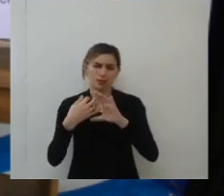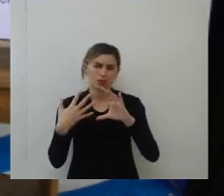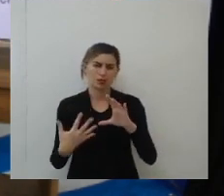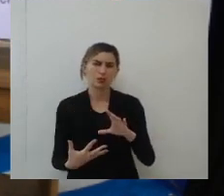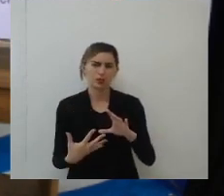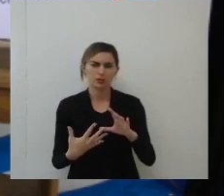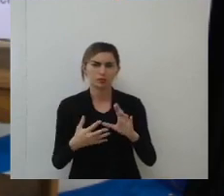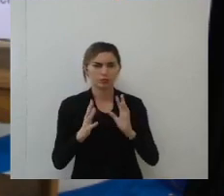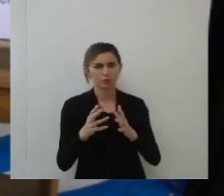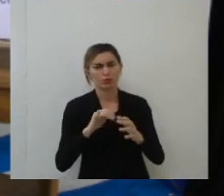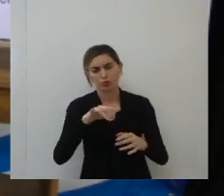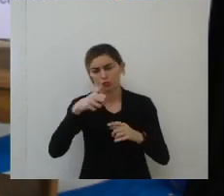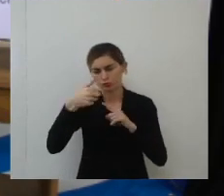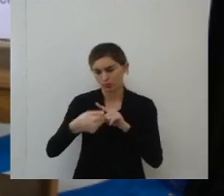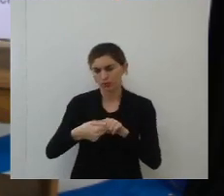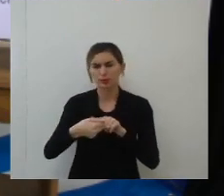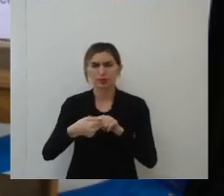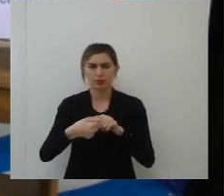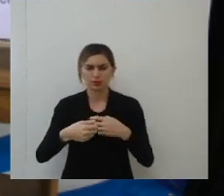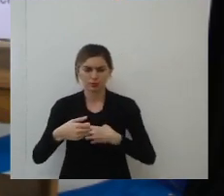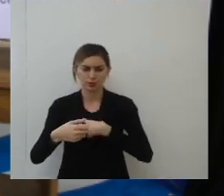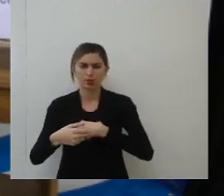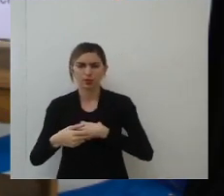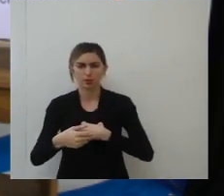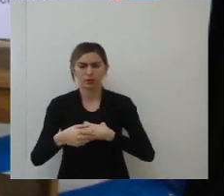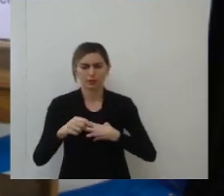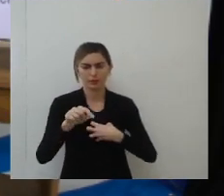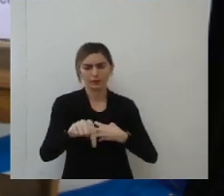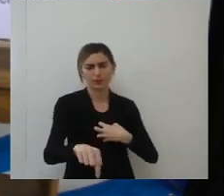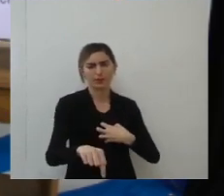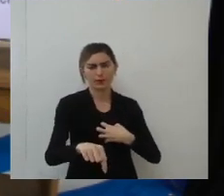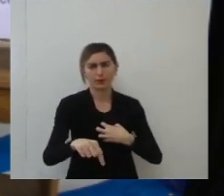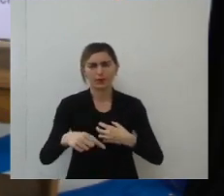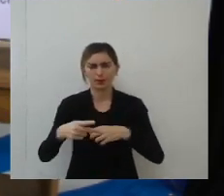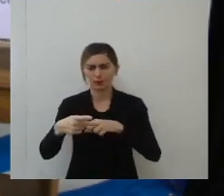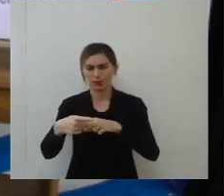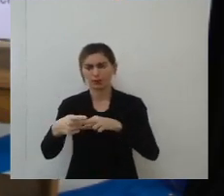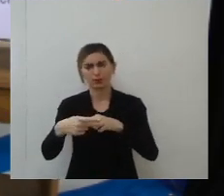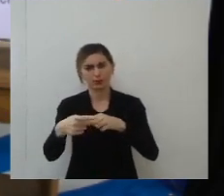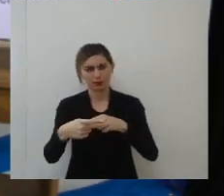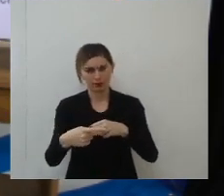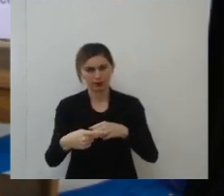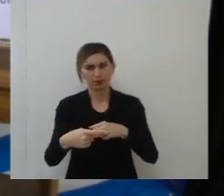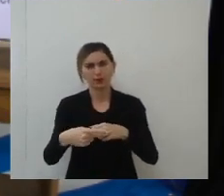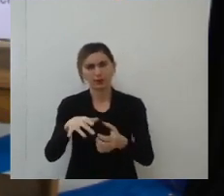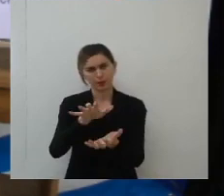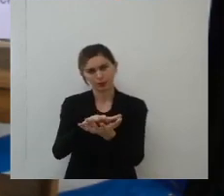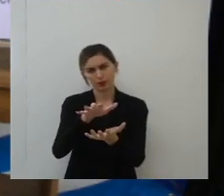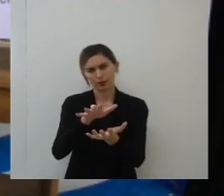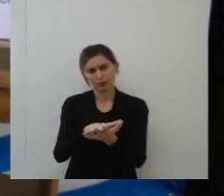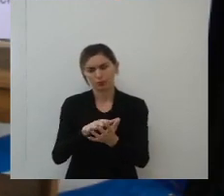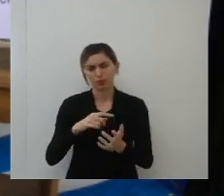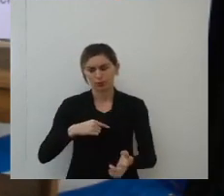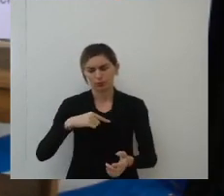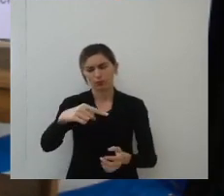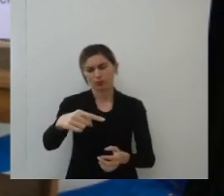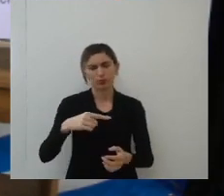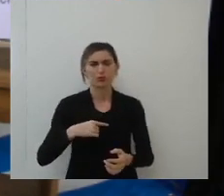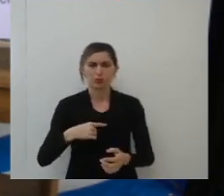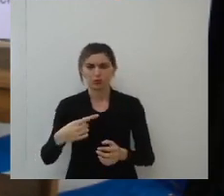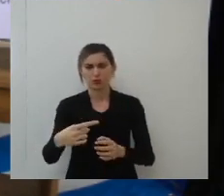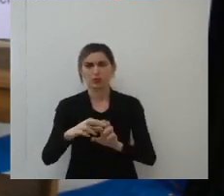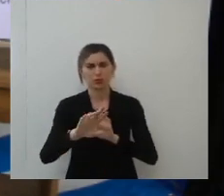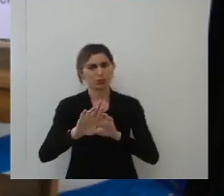característica. Já Juazeiro, na Bahia, e a cidade de Petrolina, em Pernambuco, elas estão em